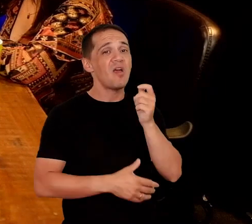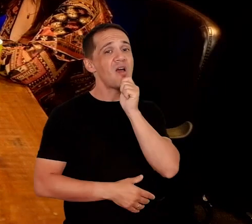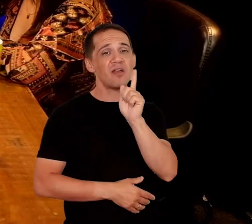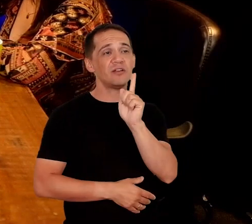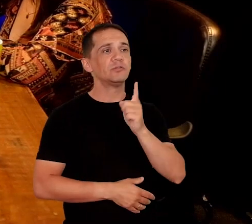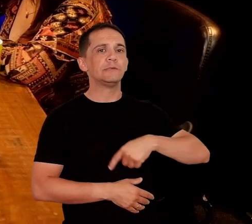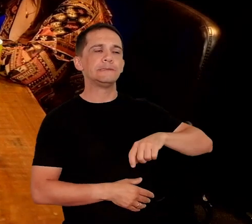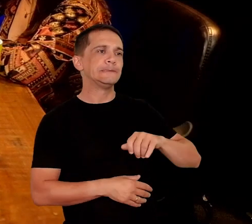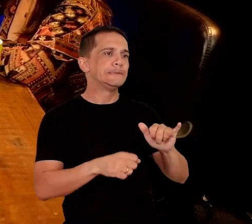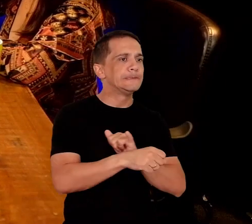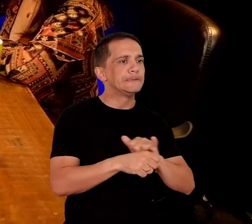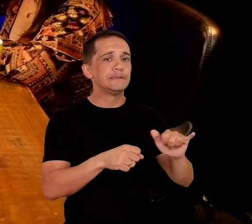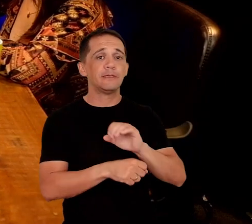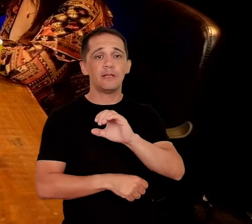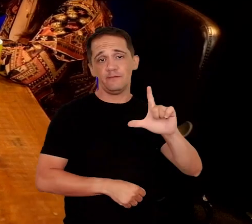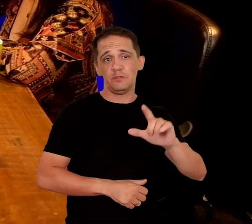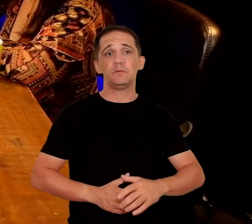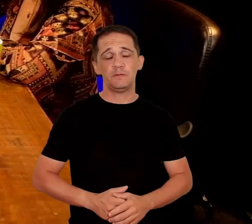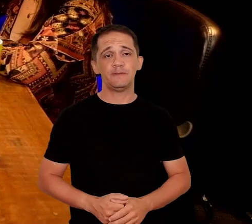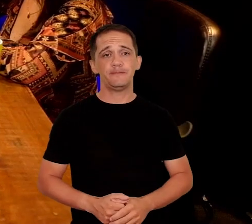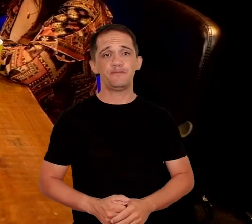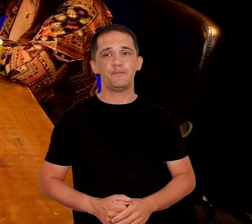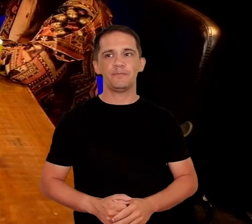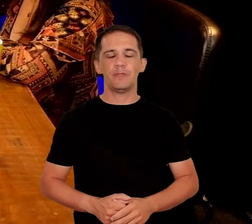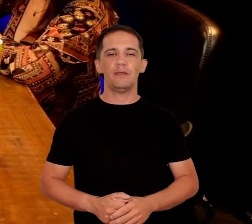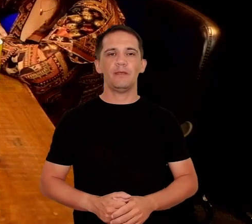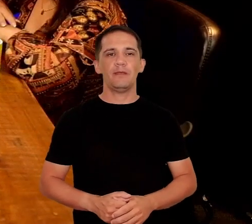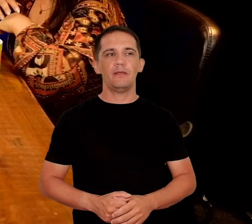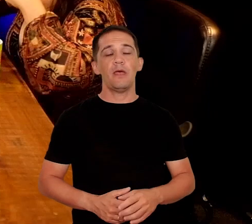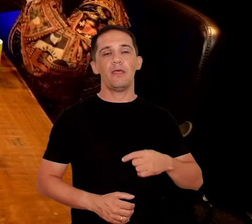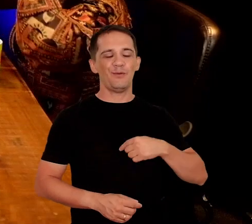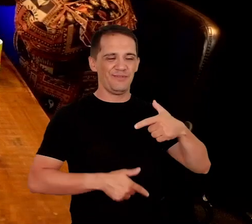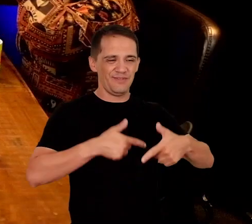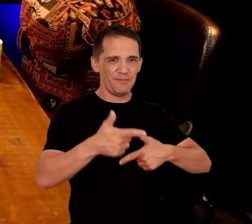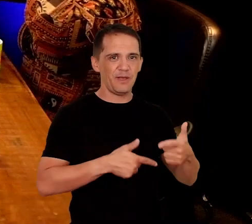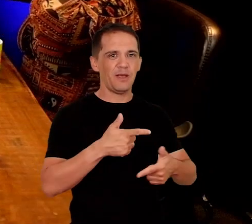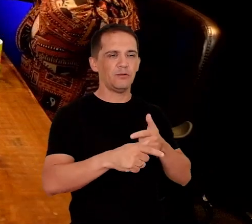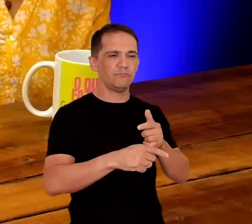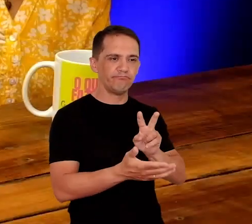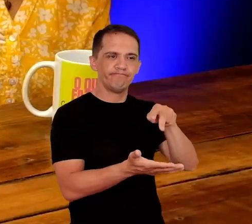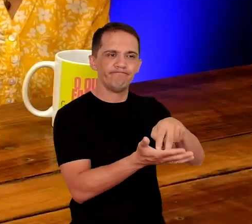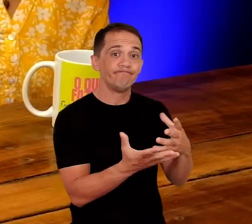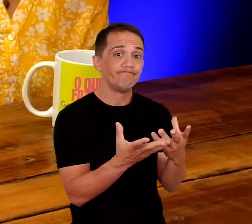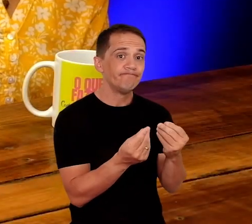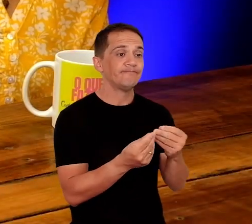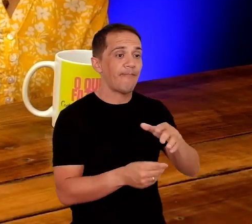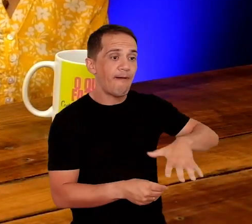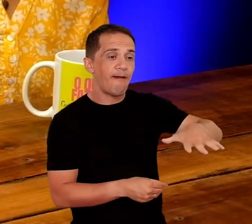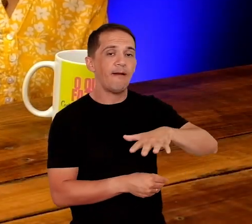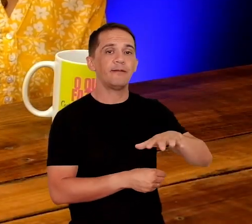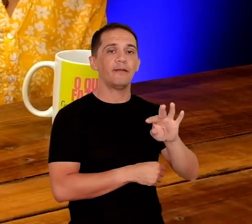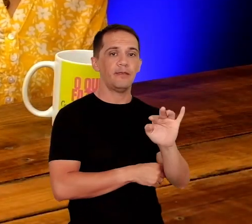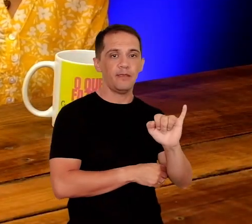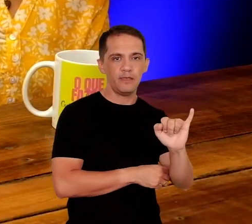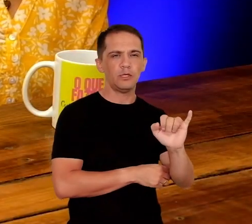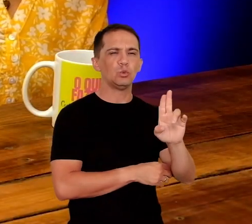até criarem um sinal, a gente tem que explicar de alguma forma, usar, como ele falou, um classificador. Por exemplo, eu trabalho muito na área de TI, assim,